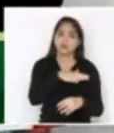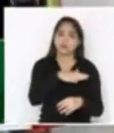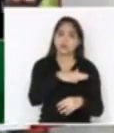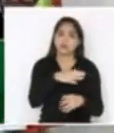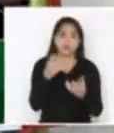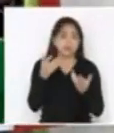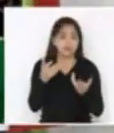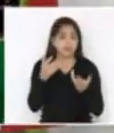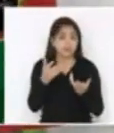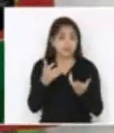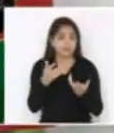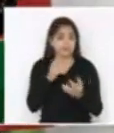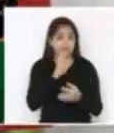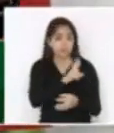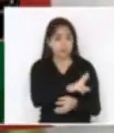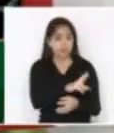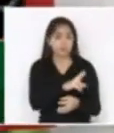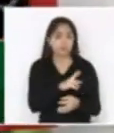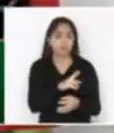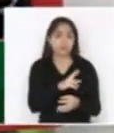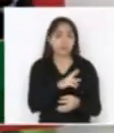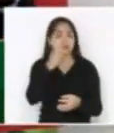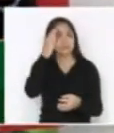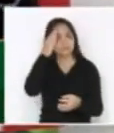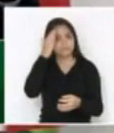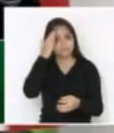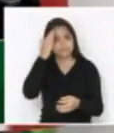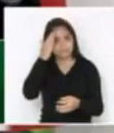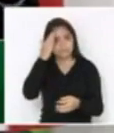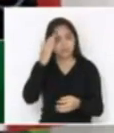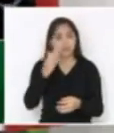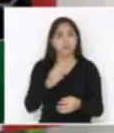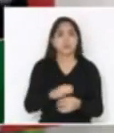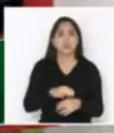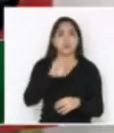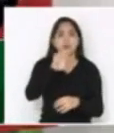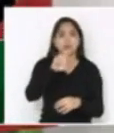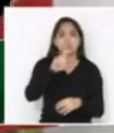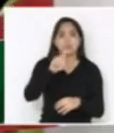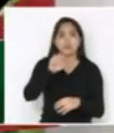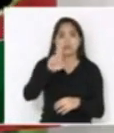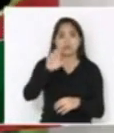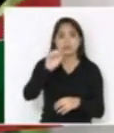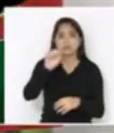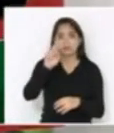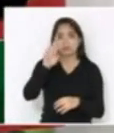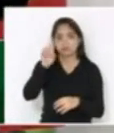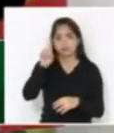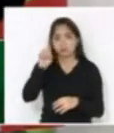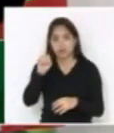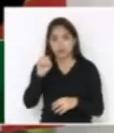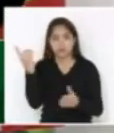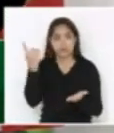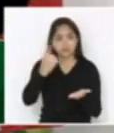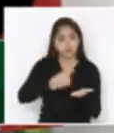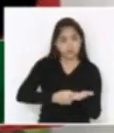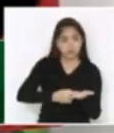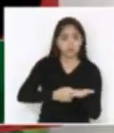o resultado. Eu sei que o Eduardo Moreira, assumiu um compromisso,